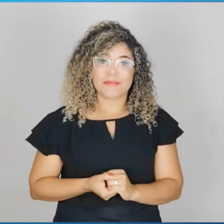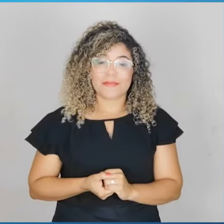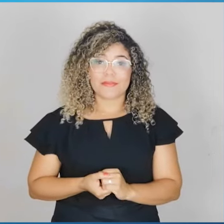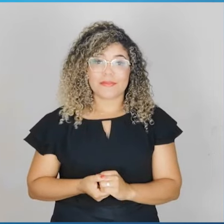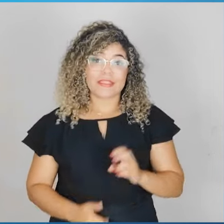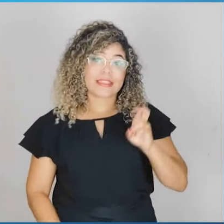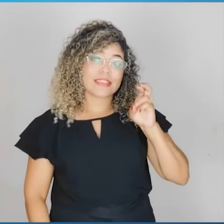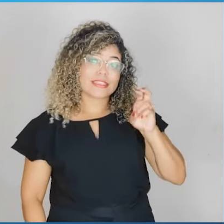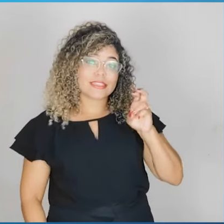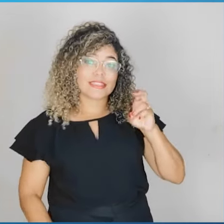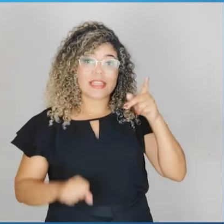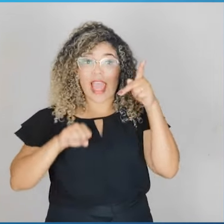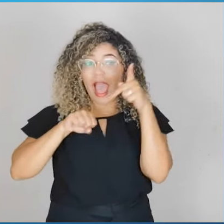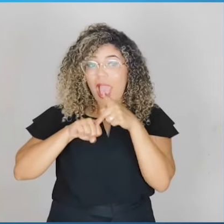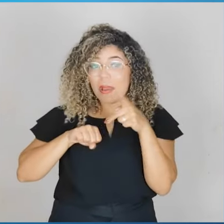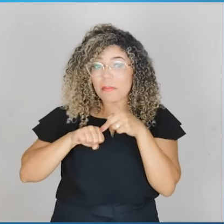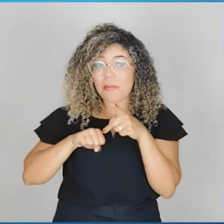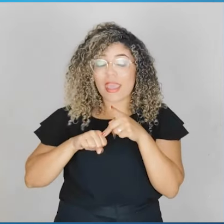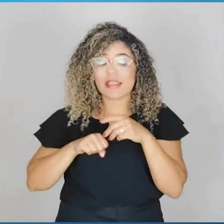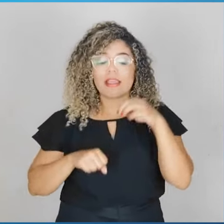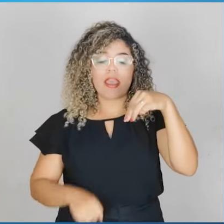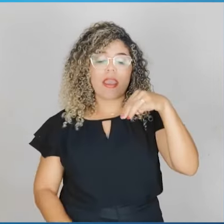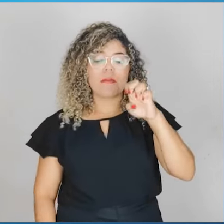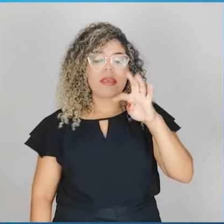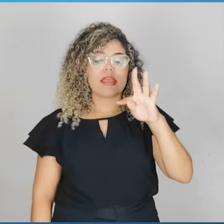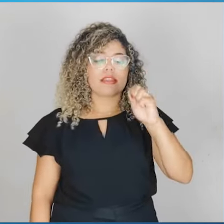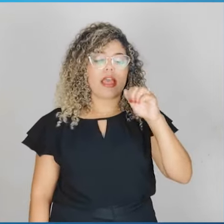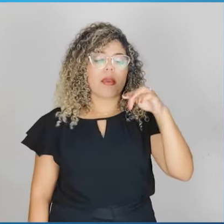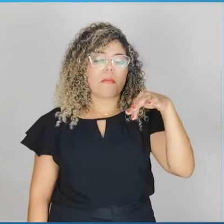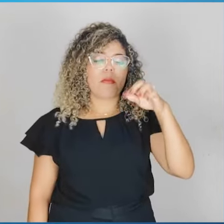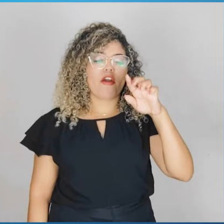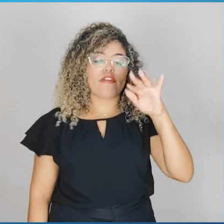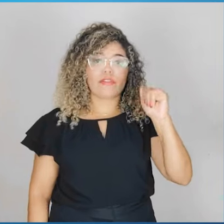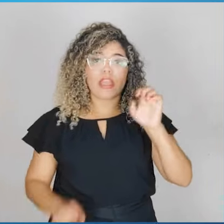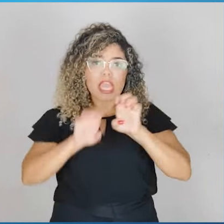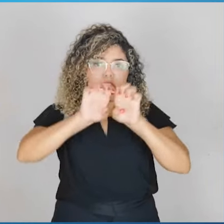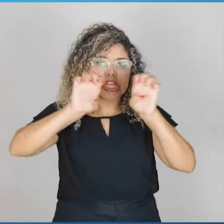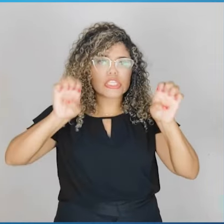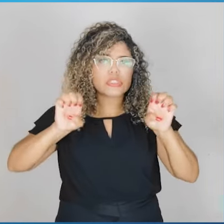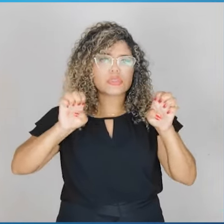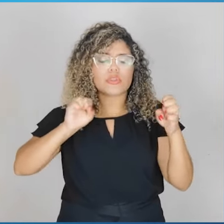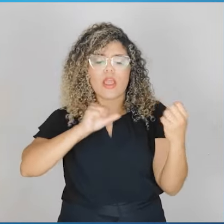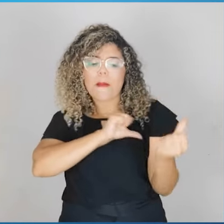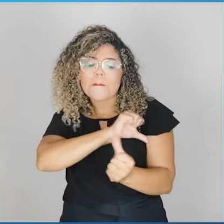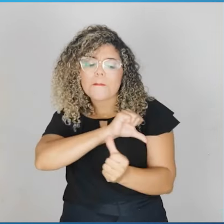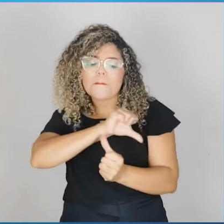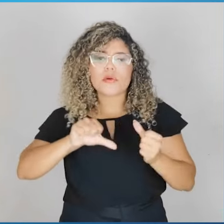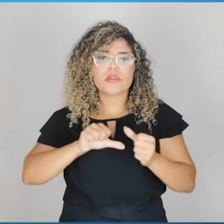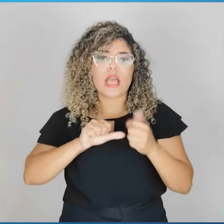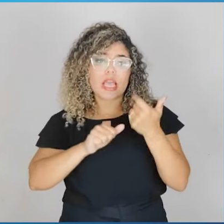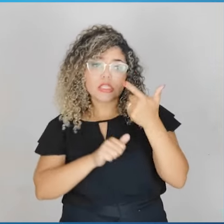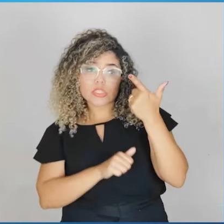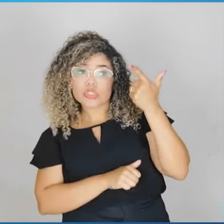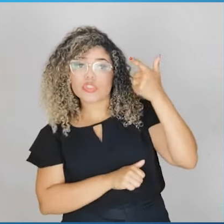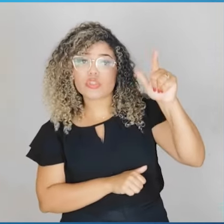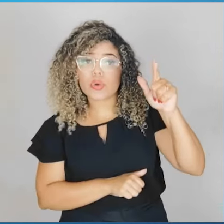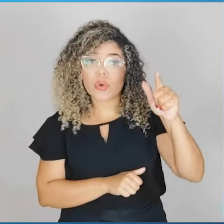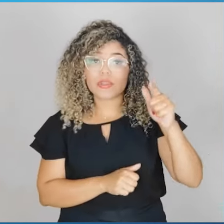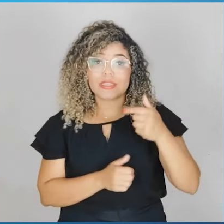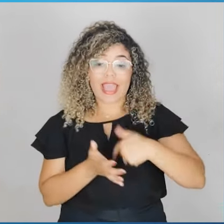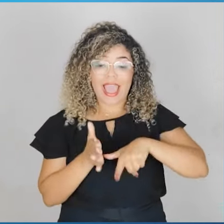5. As rochas metamórficas são estruturas sólidas, a partir do processo de transformações de outras rochas